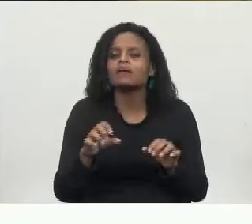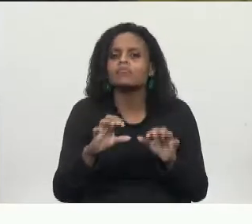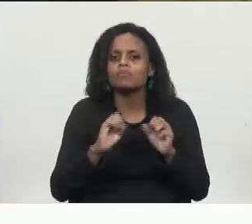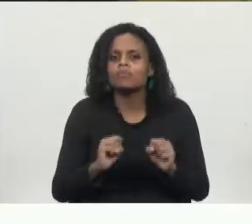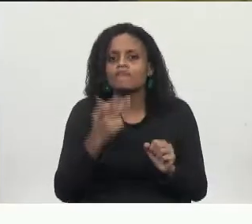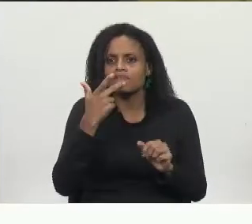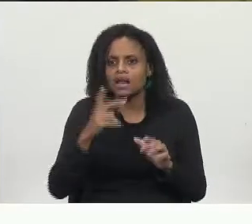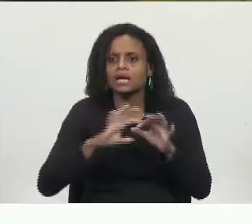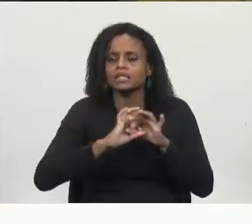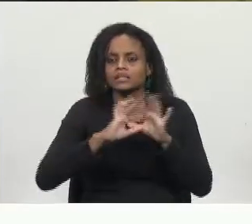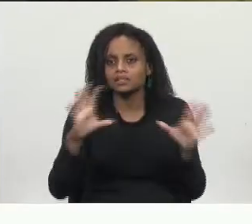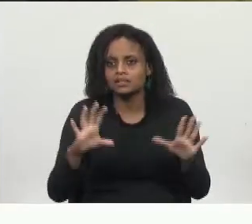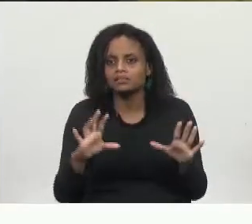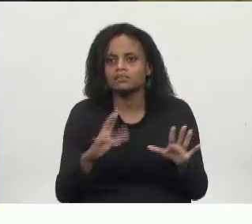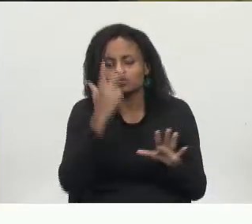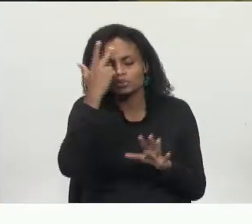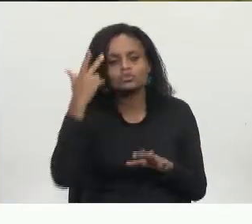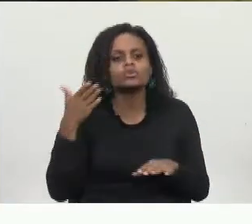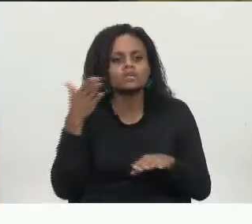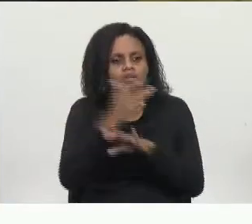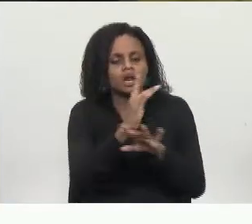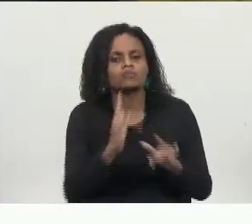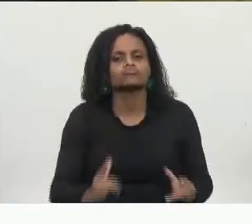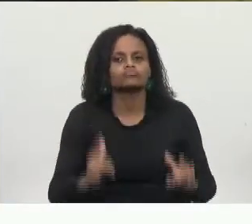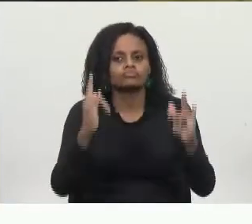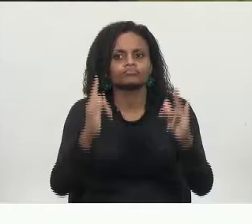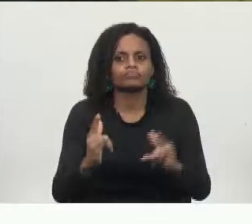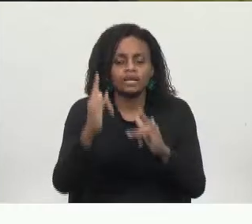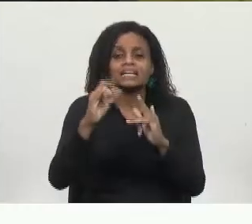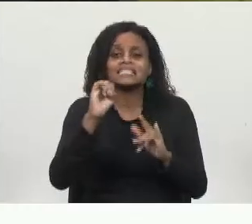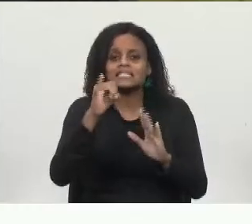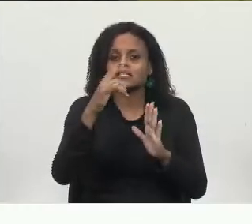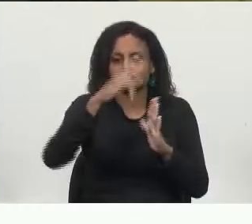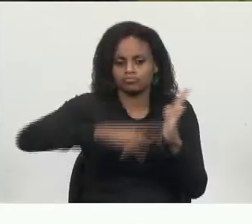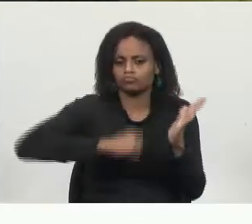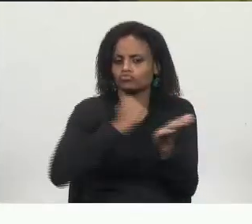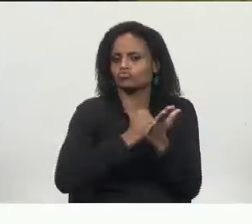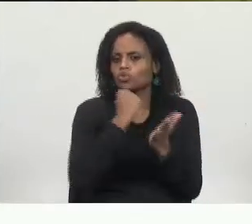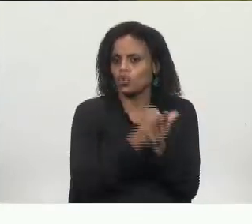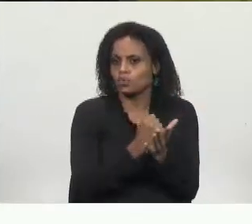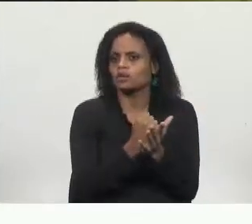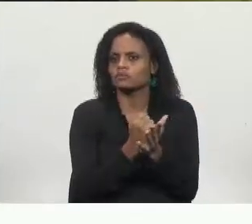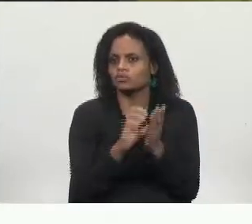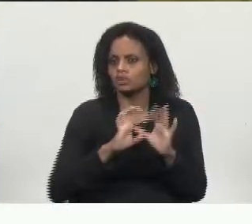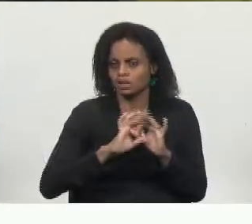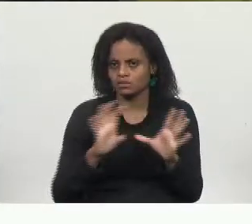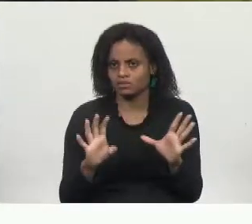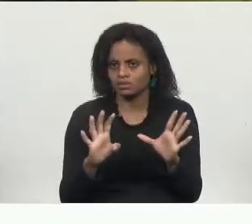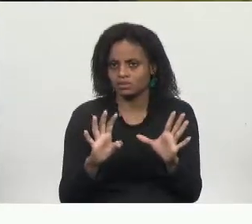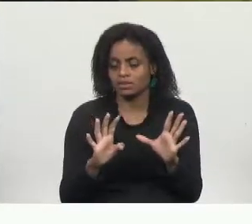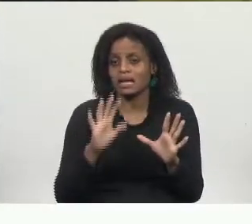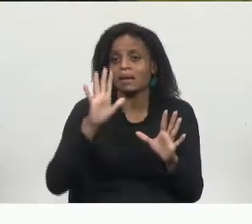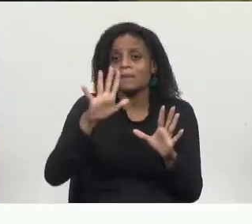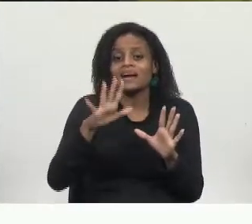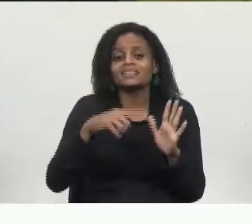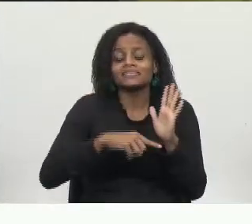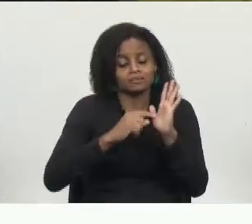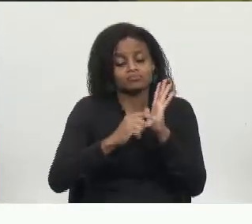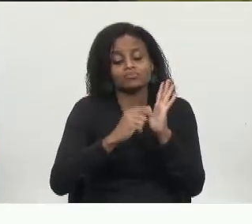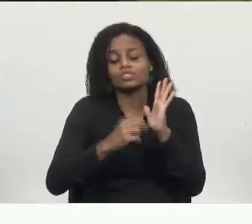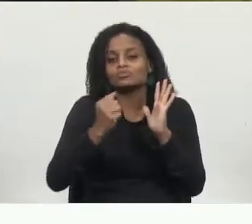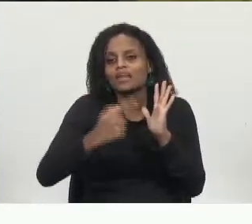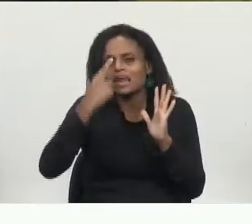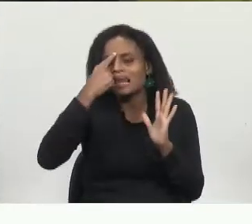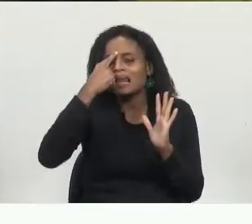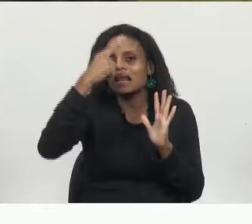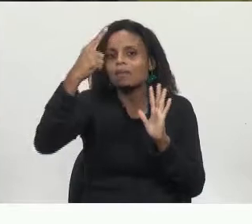adentrassem armadas, desde que elas tivessem o porte pelo Estatuto de Desarmamento. Mas quando ela fala, ressalvado as proibições, as vedações